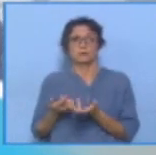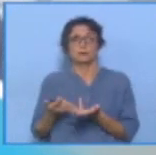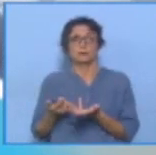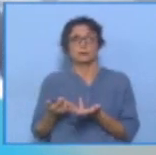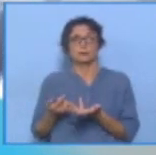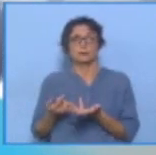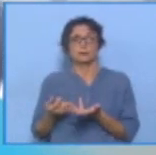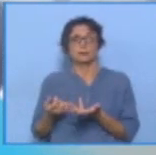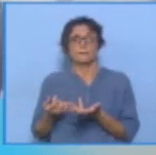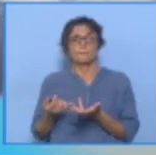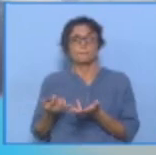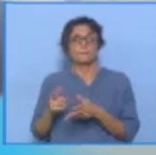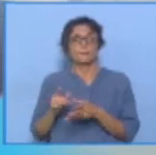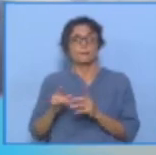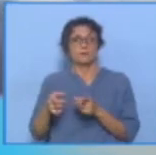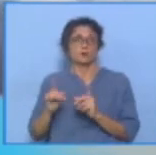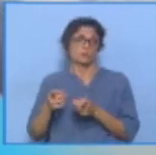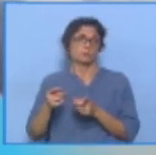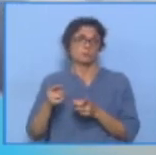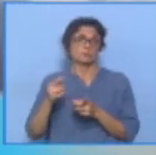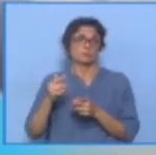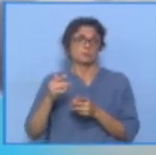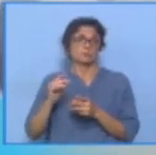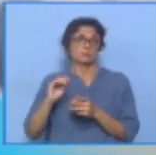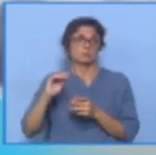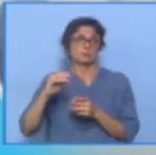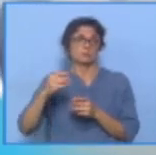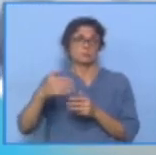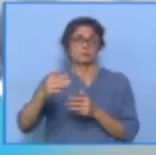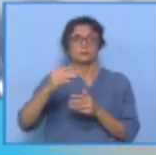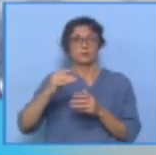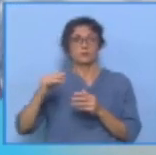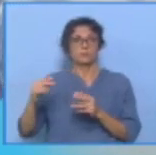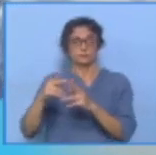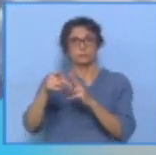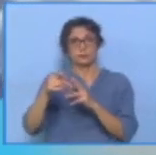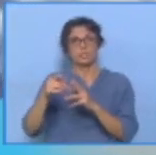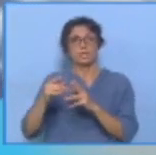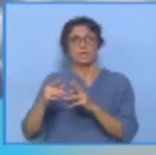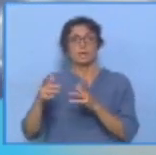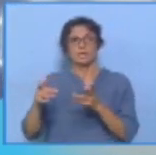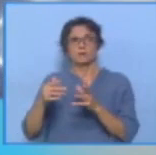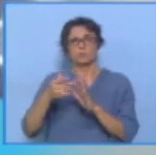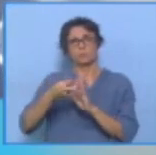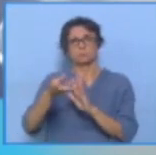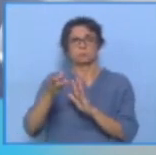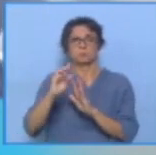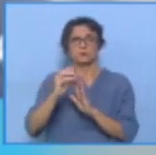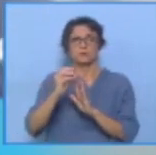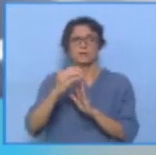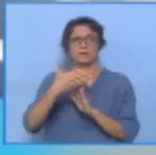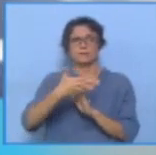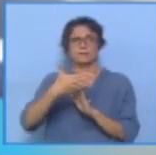isso vai acontecer, sobretudo a partir do próximo consistório, essa maioria passa a ser já mais de metade, são 66 em